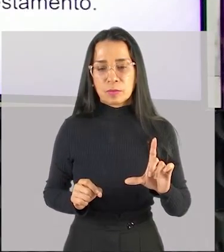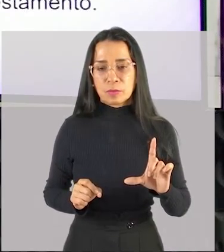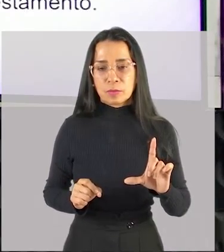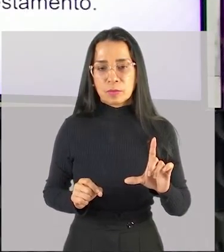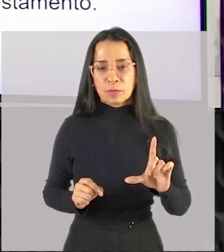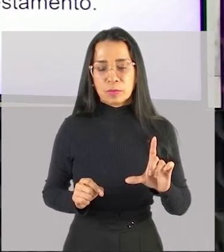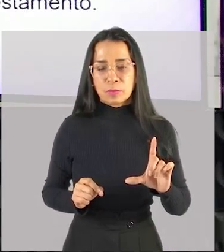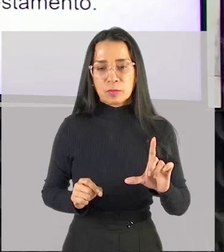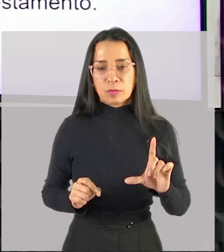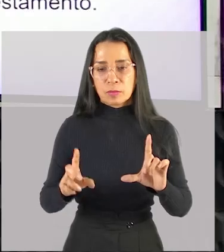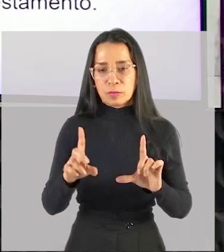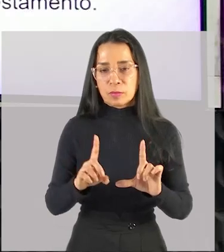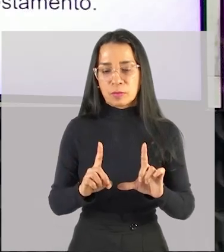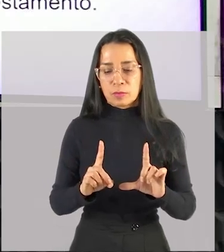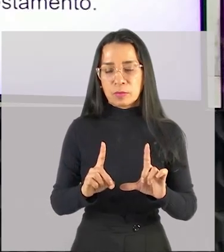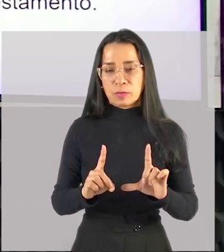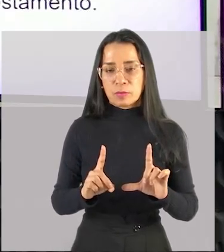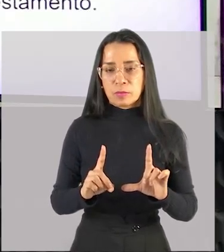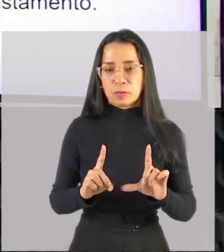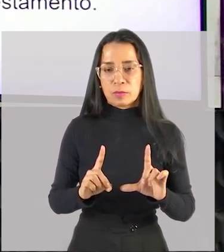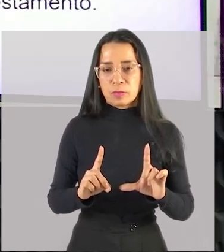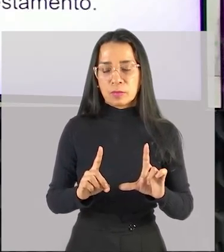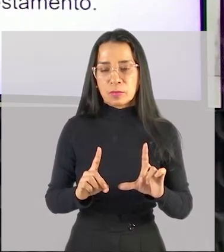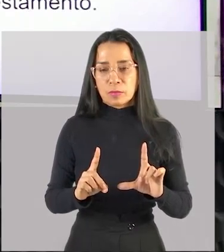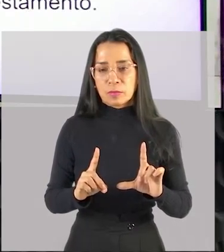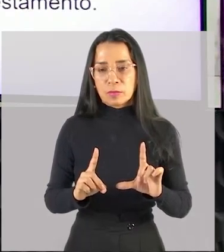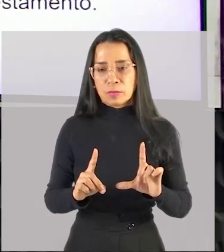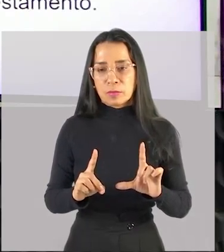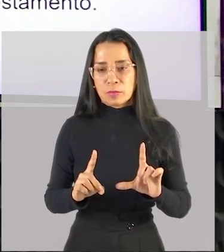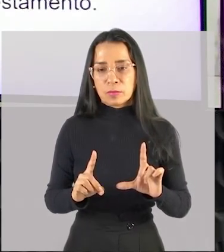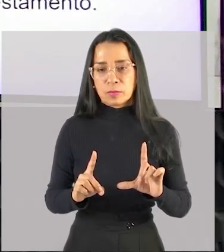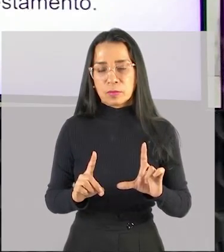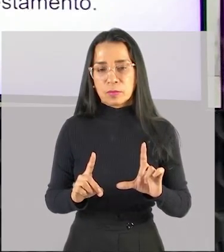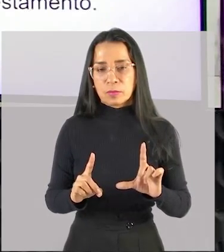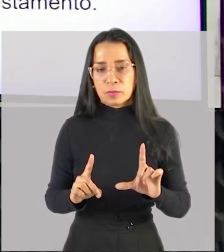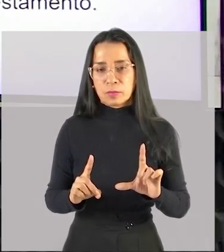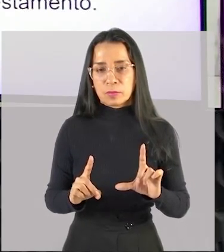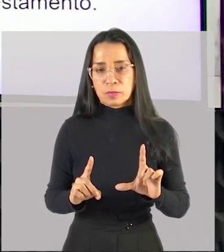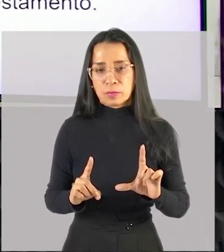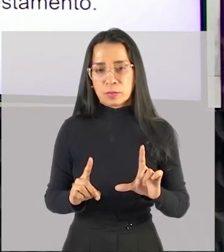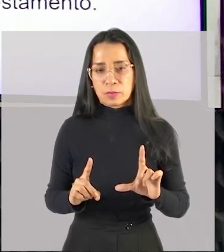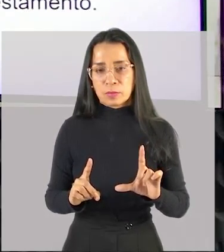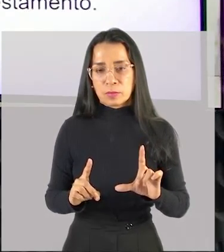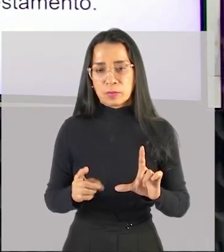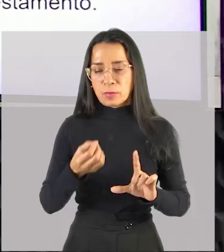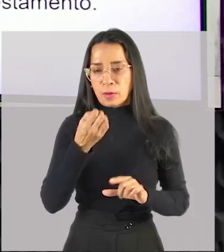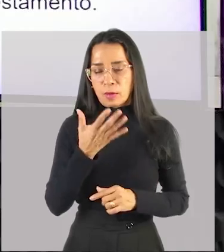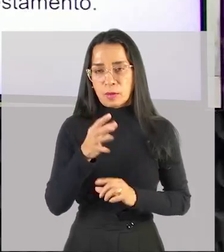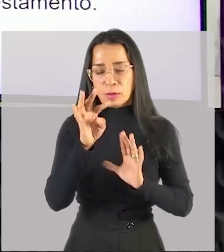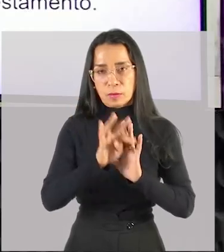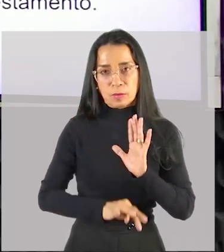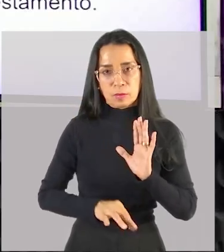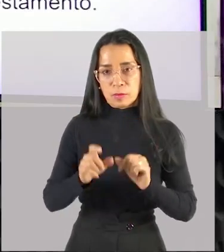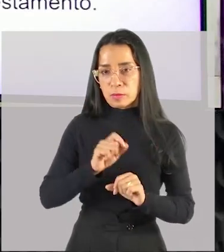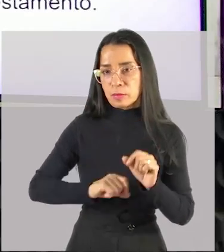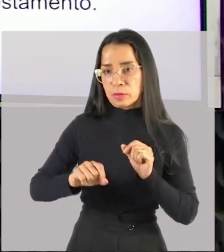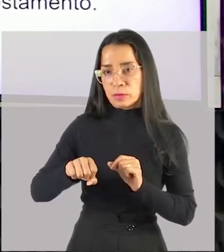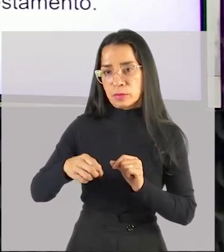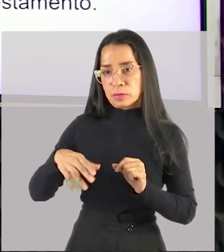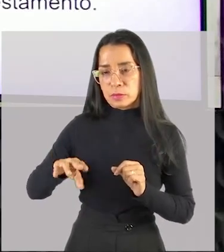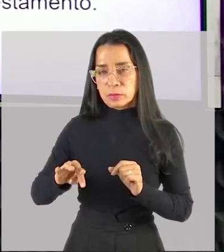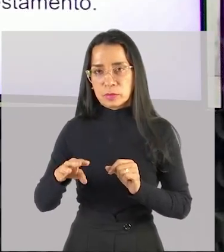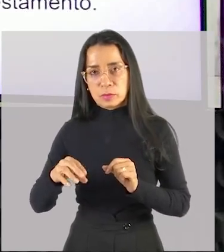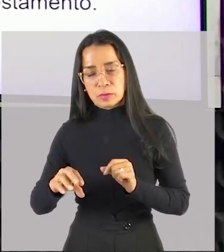também a letra C. Letra D, distanciamento das práticas de sacrifício. Bom, o texto, nem Santo